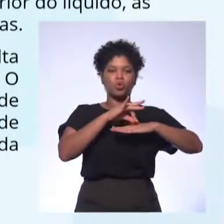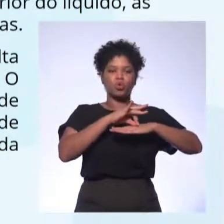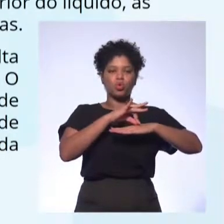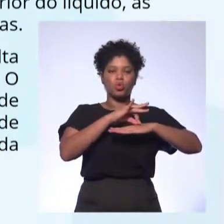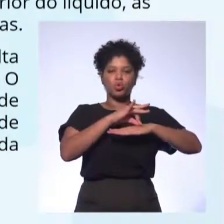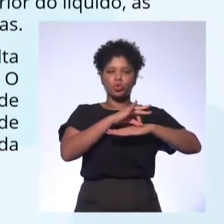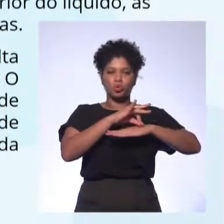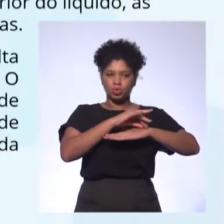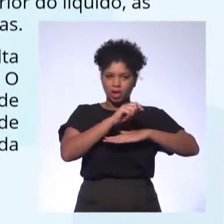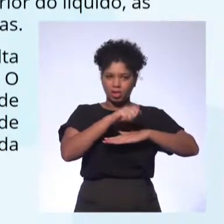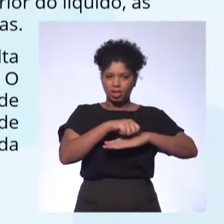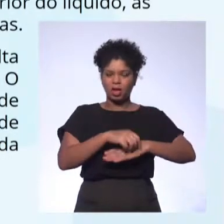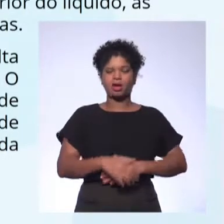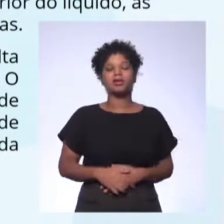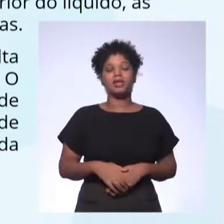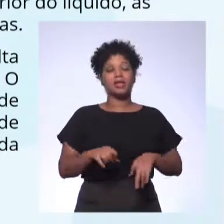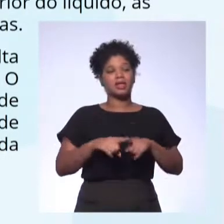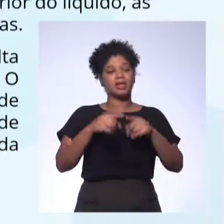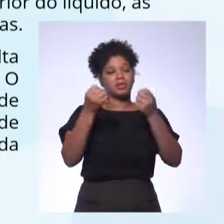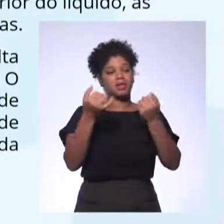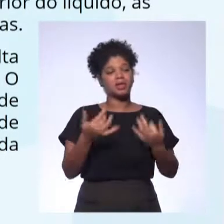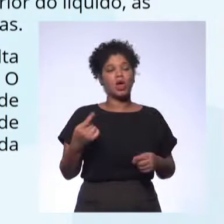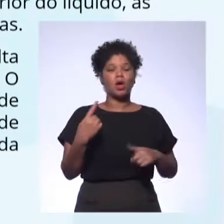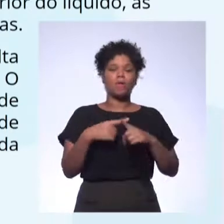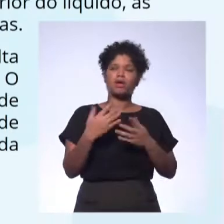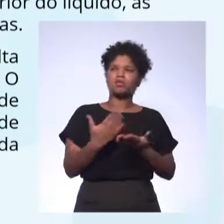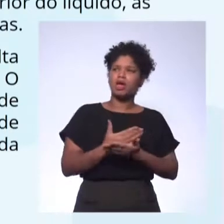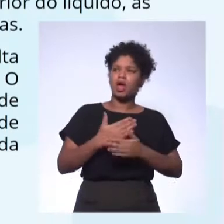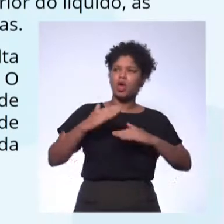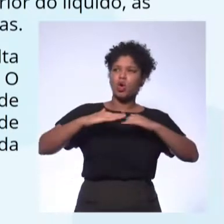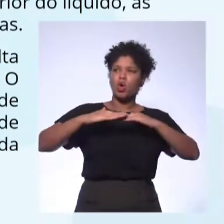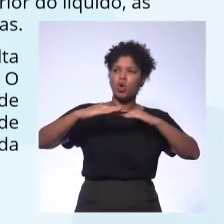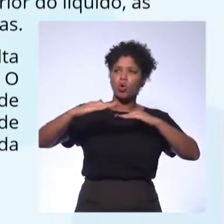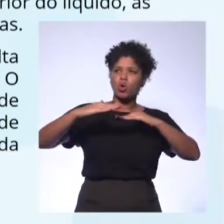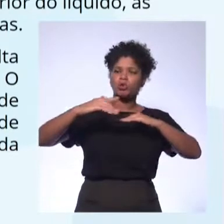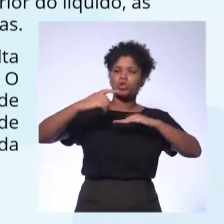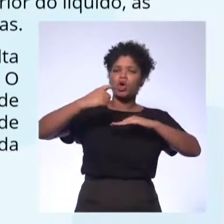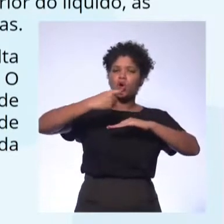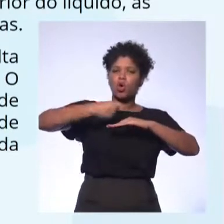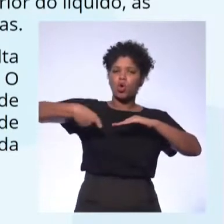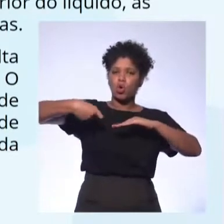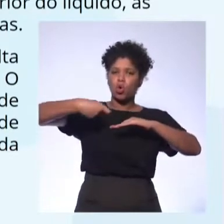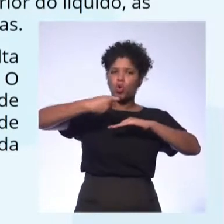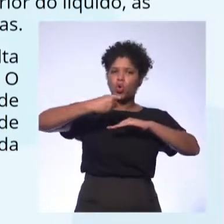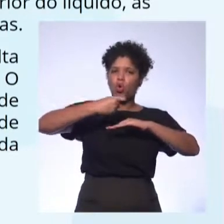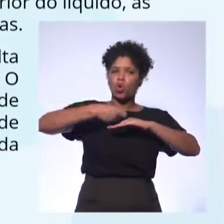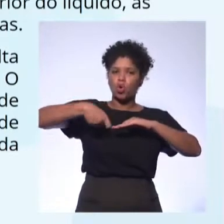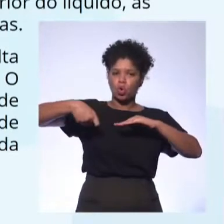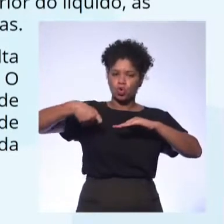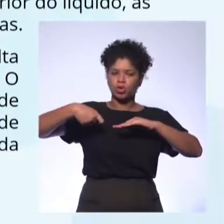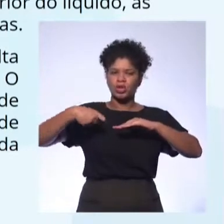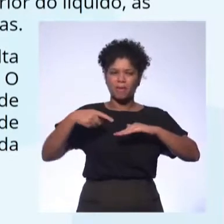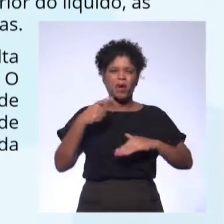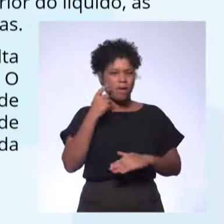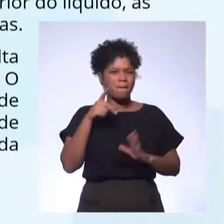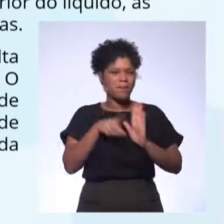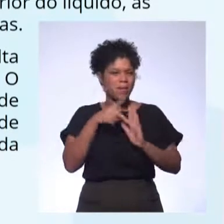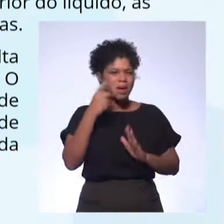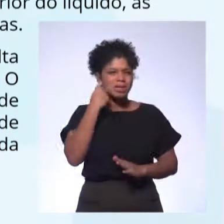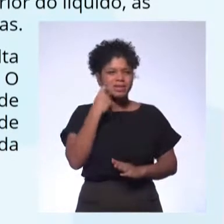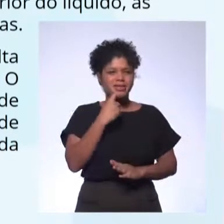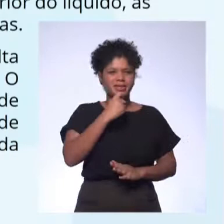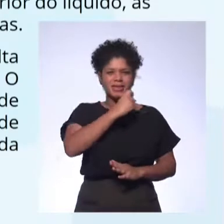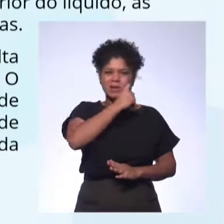ela o fenômeno explica também porque uma lâmina de barbear feita de Aço cuja densidade é de